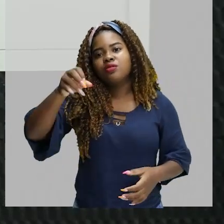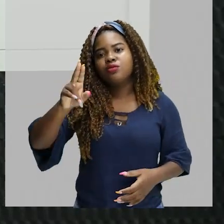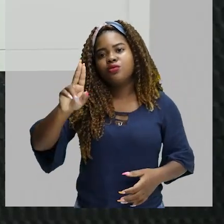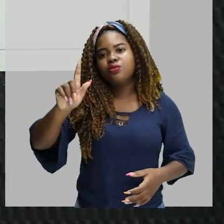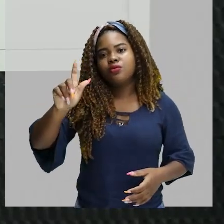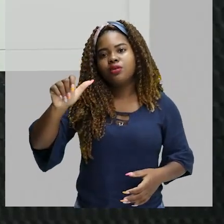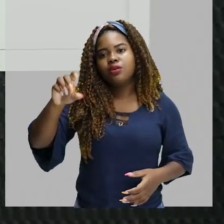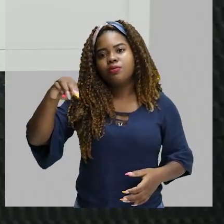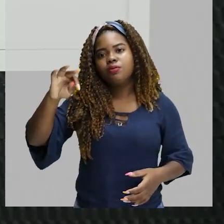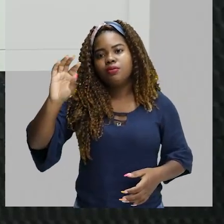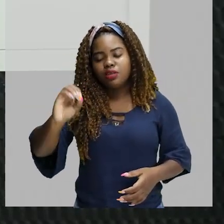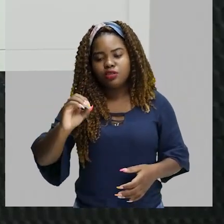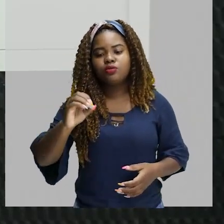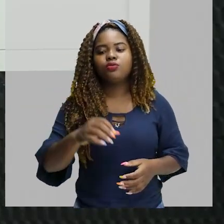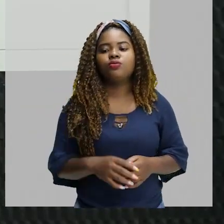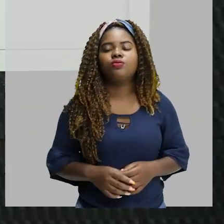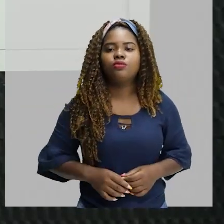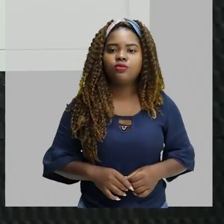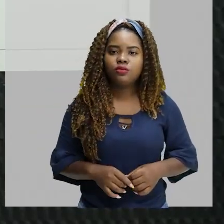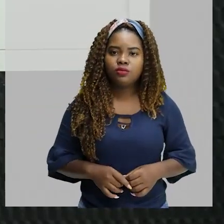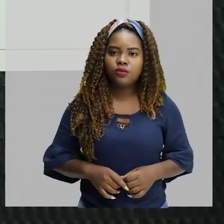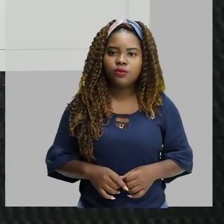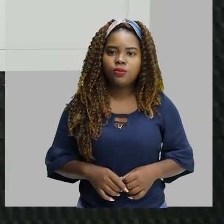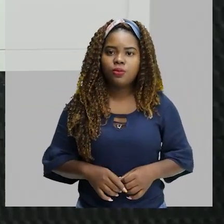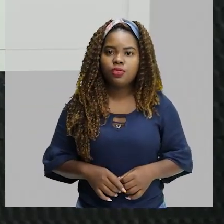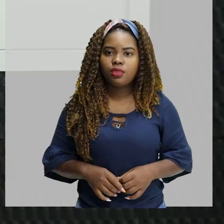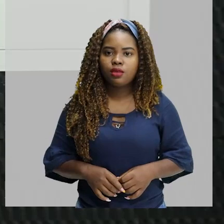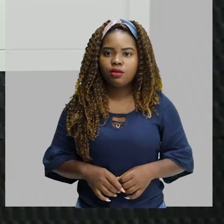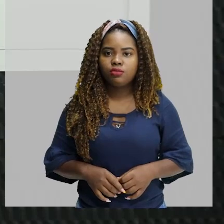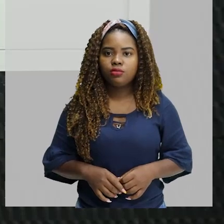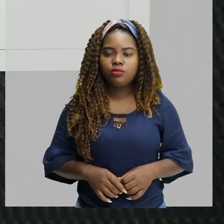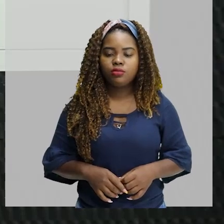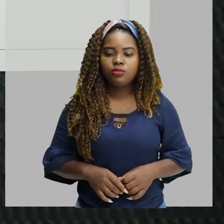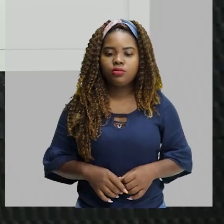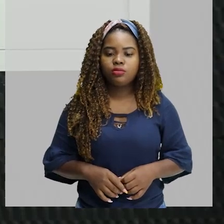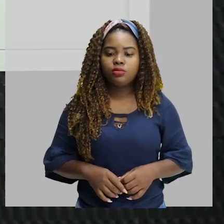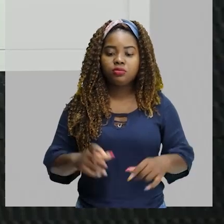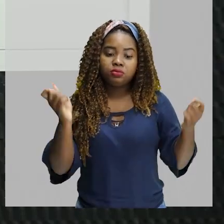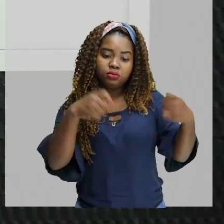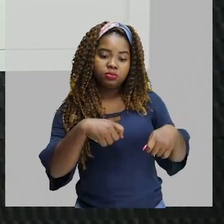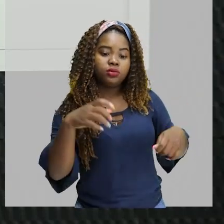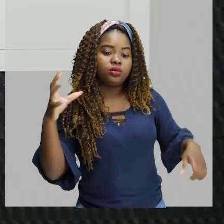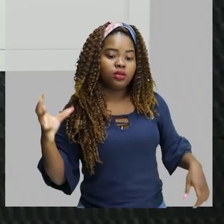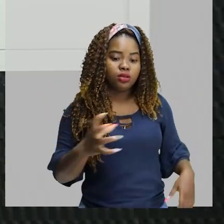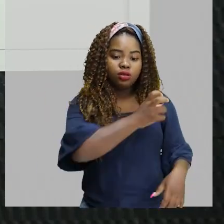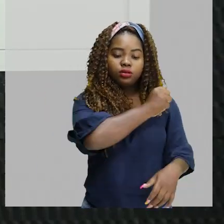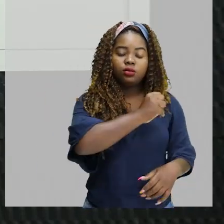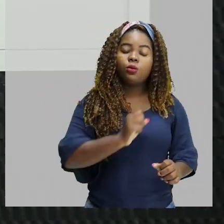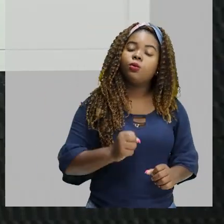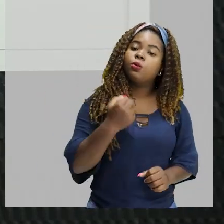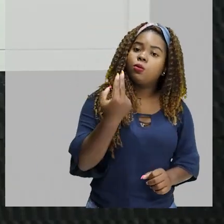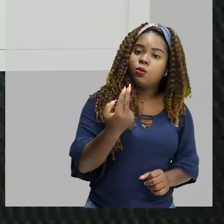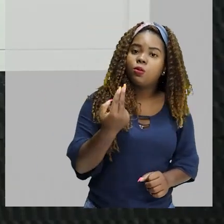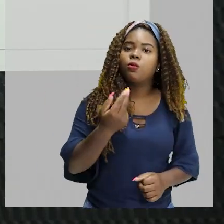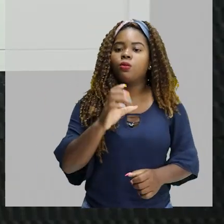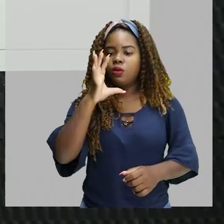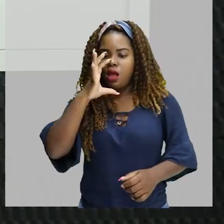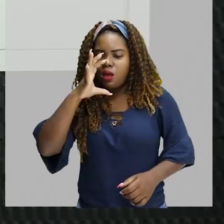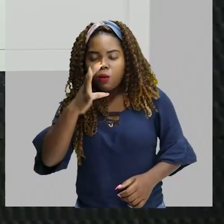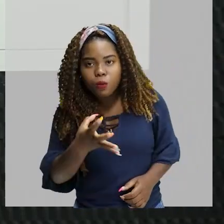julgamento, certo? E esse julgamento lhe dará a salvação ou a condenação